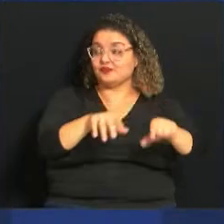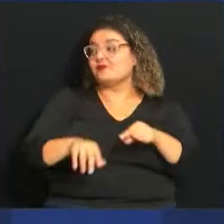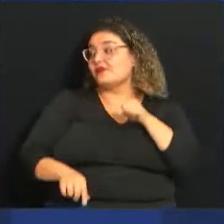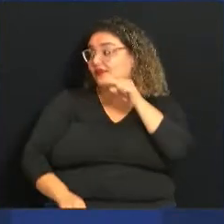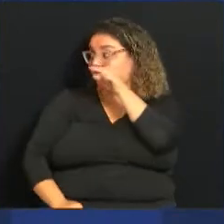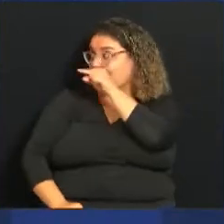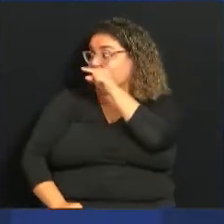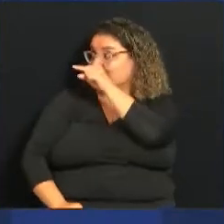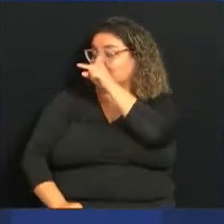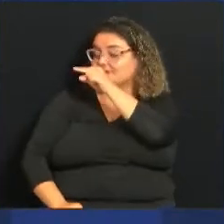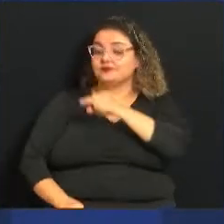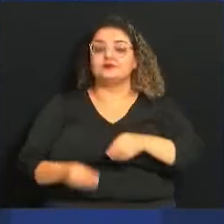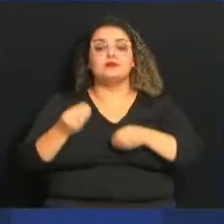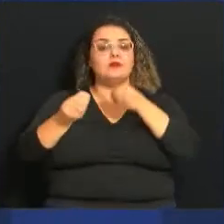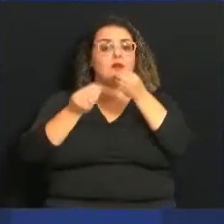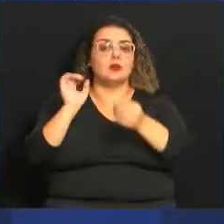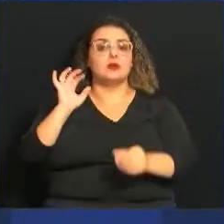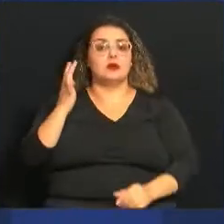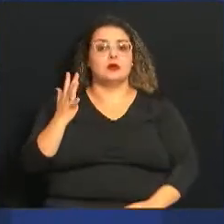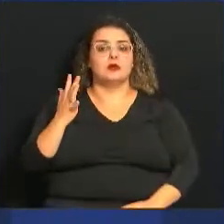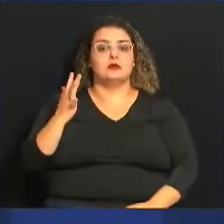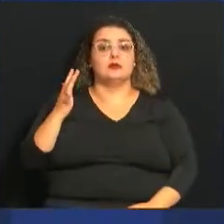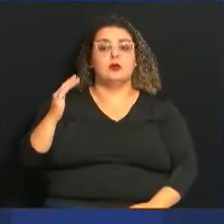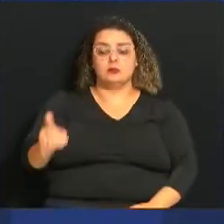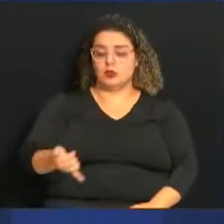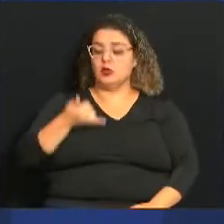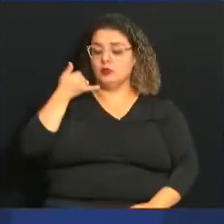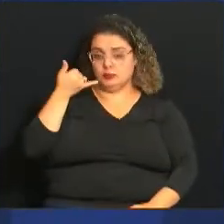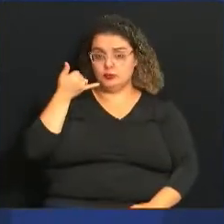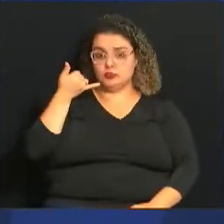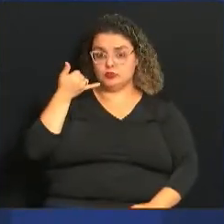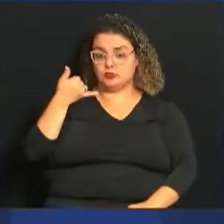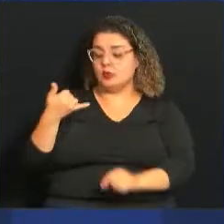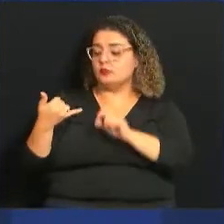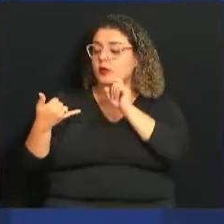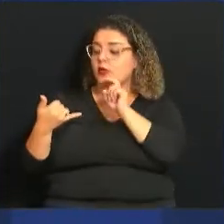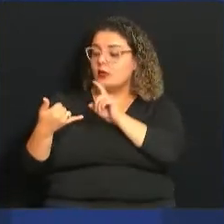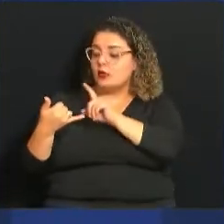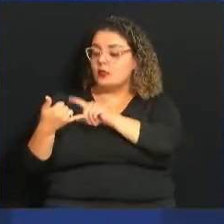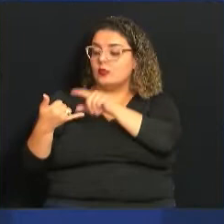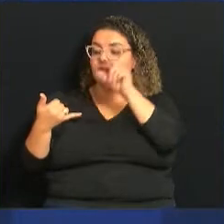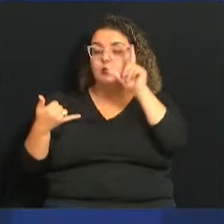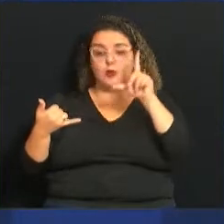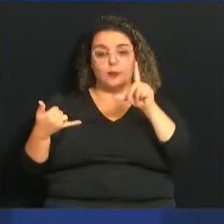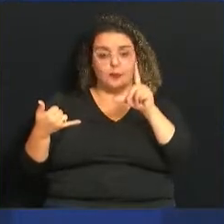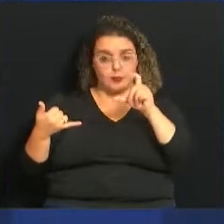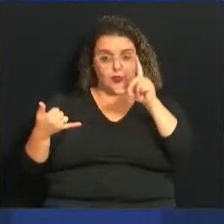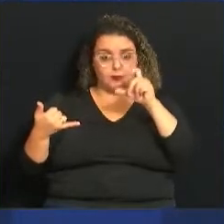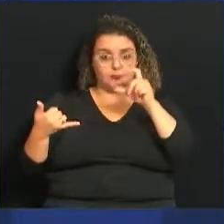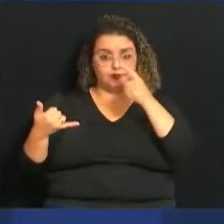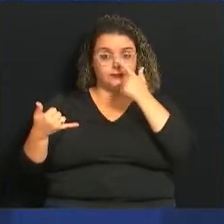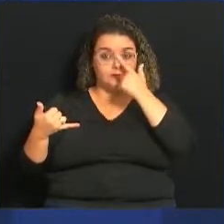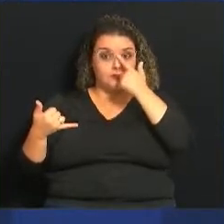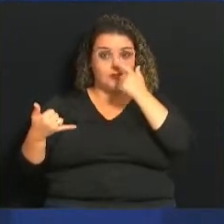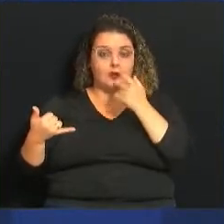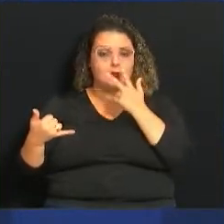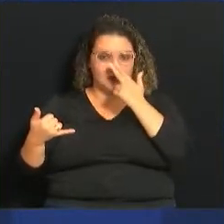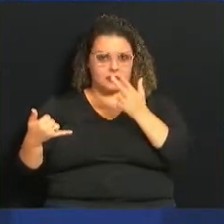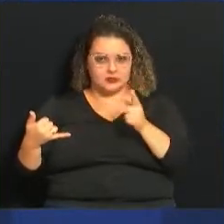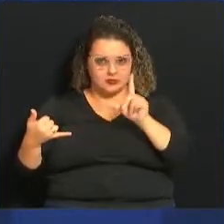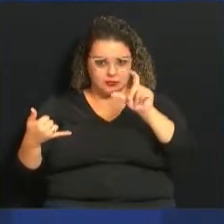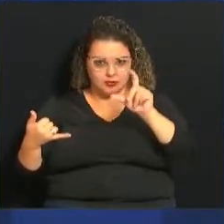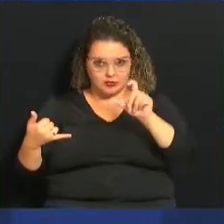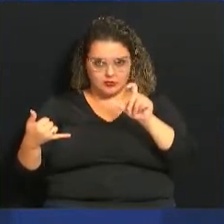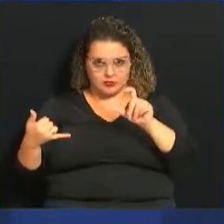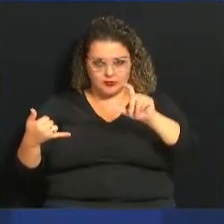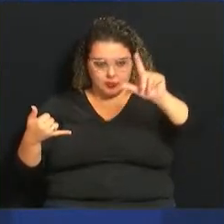para ele. Como é que funciona o QR Code? Tá com o seu celular aí perto? Se você abrir a câmera do seu celular e apontar aqui, ó, para